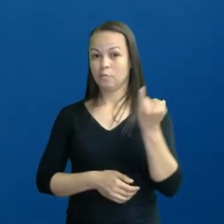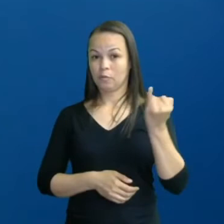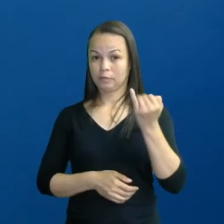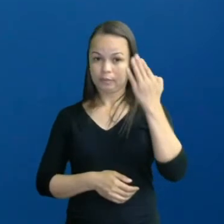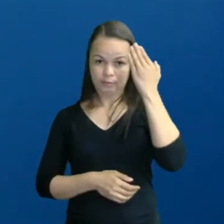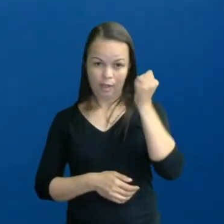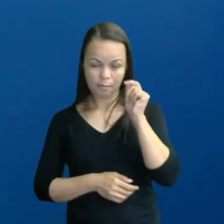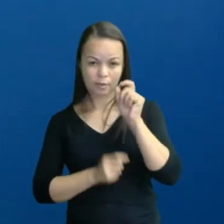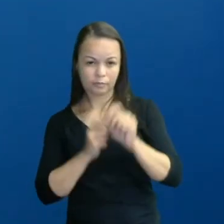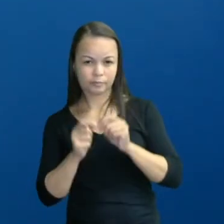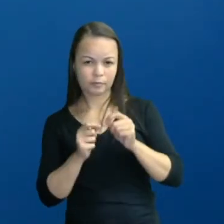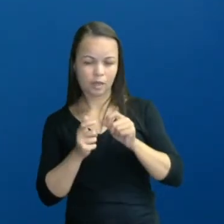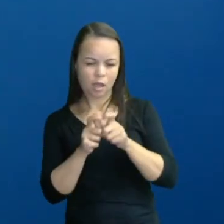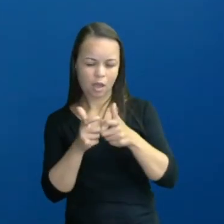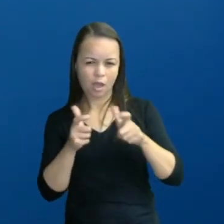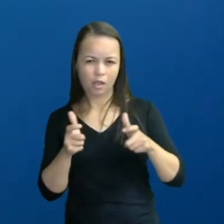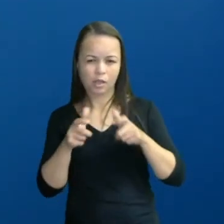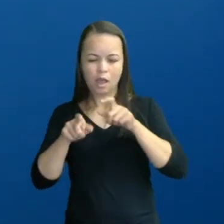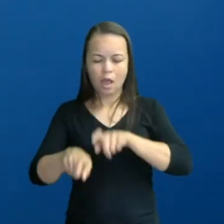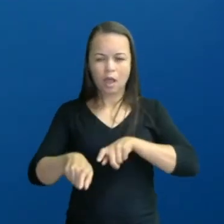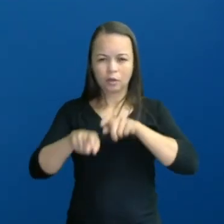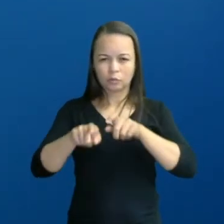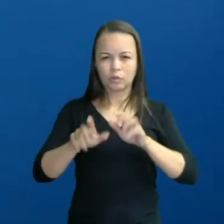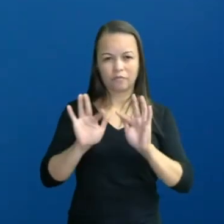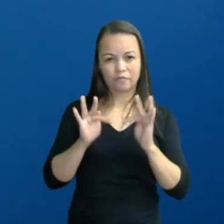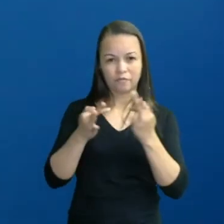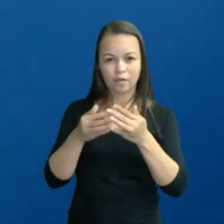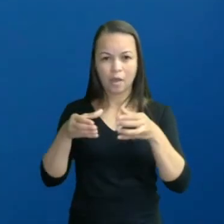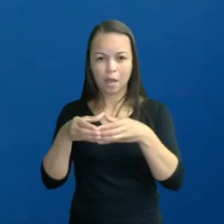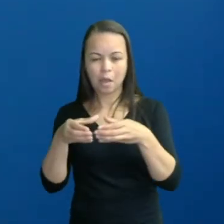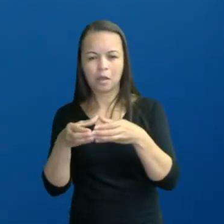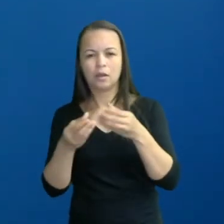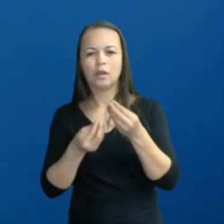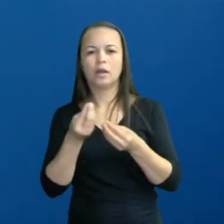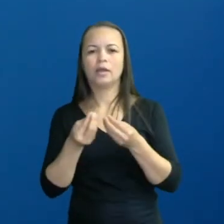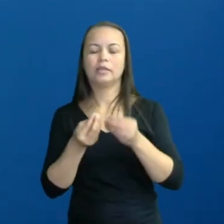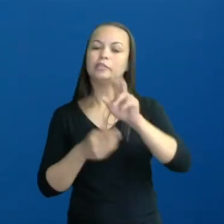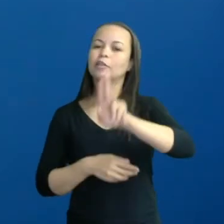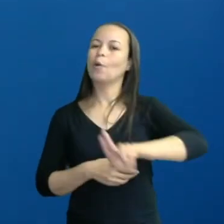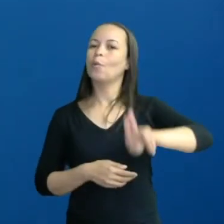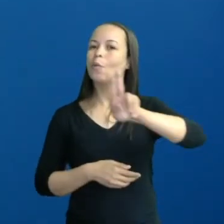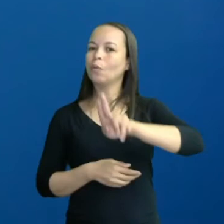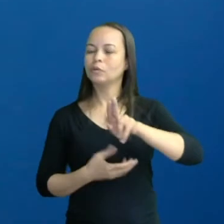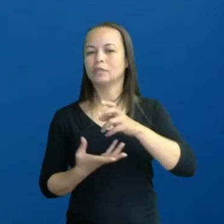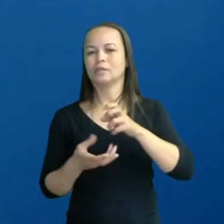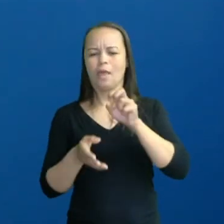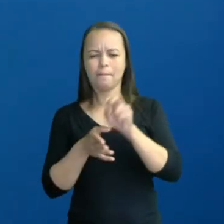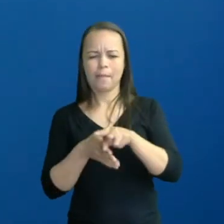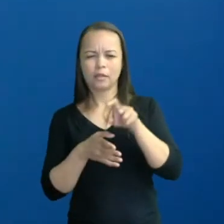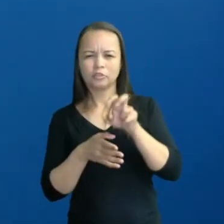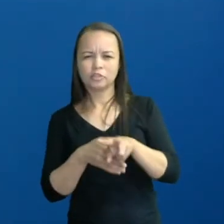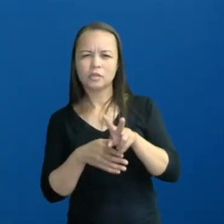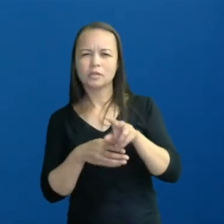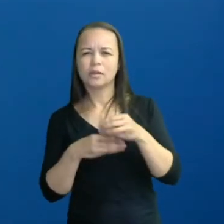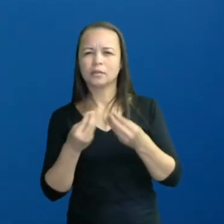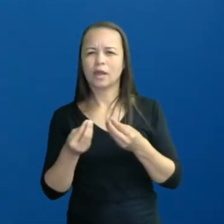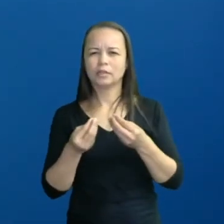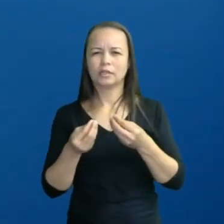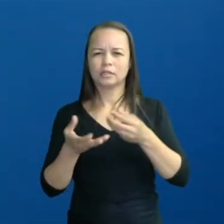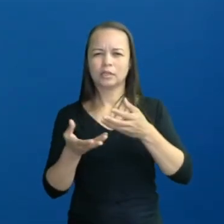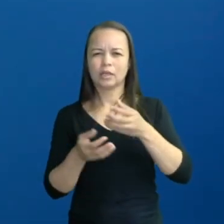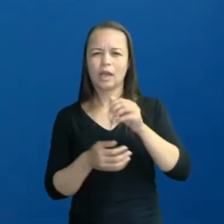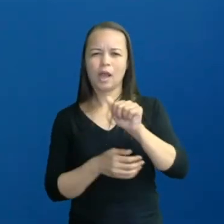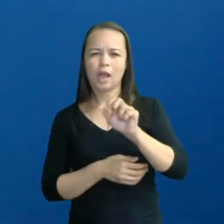Que na maioria das vezes dessa agricultura familiar, eles não usam pesticida e nem esses